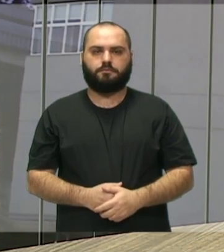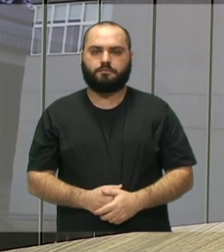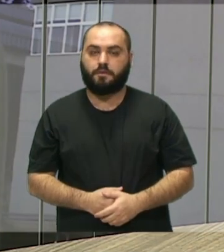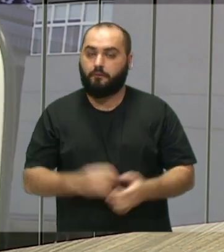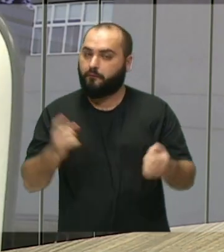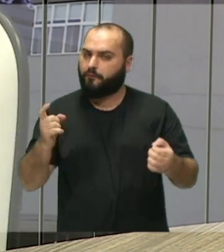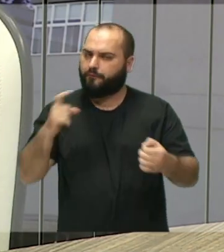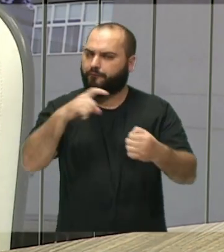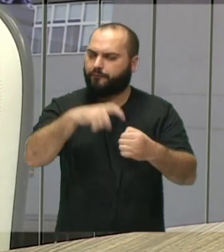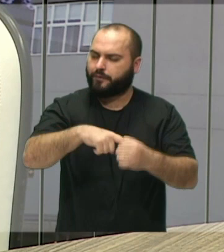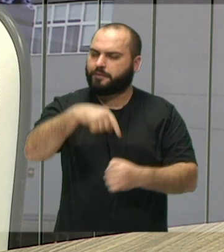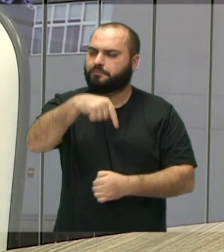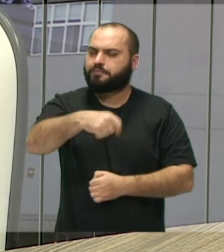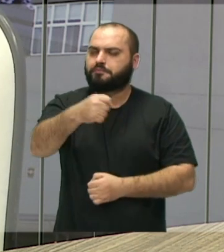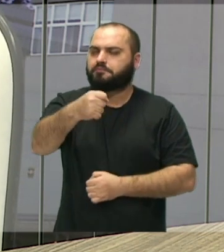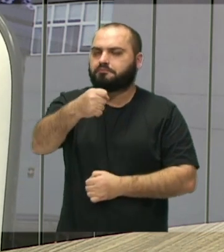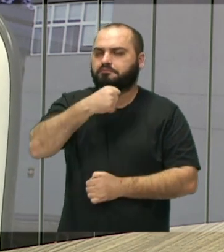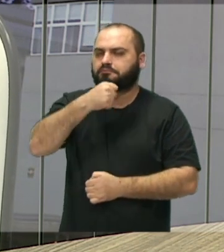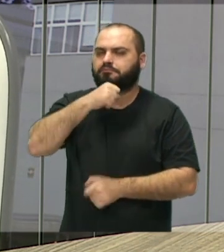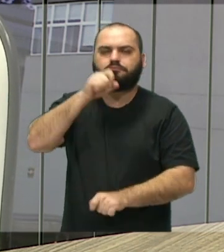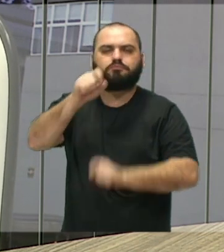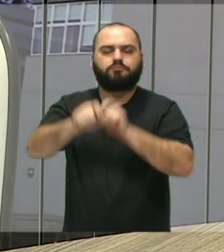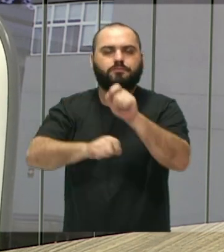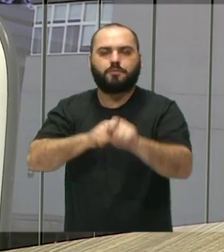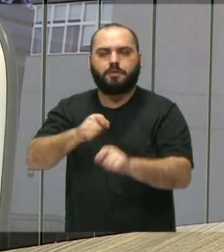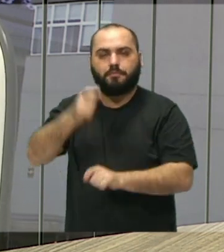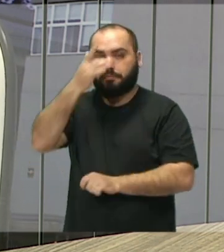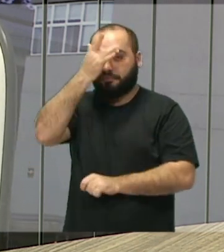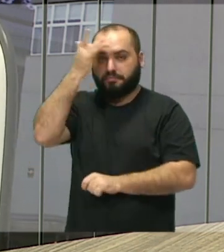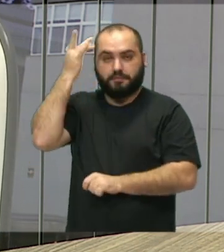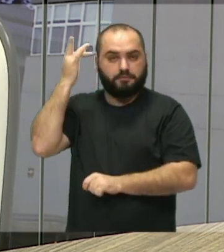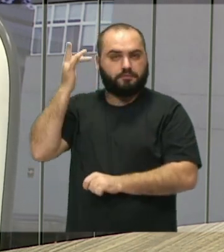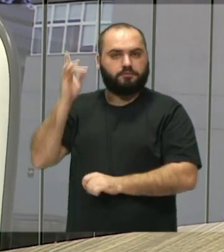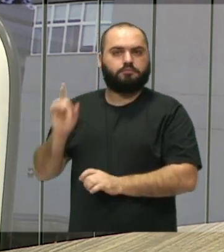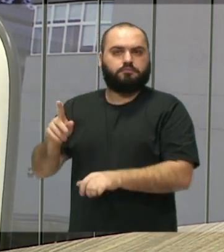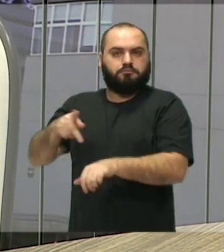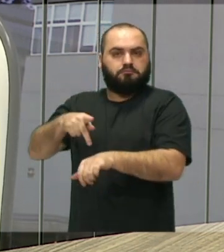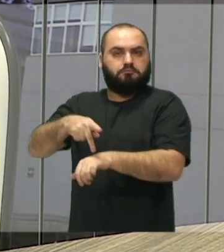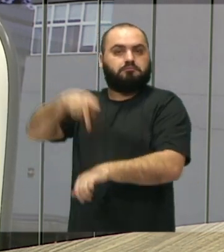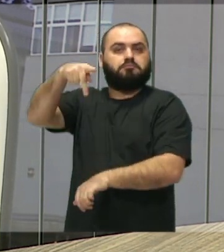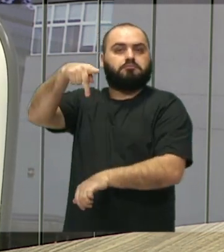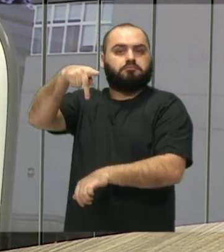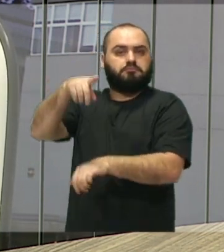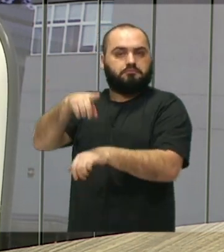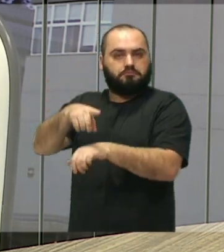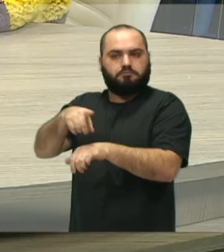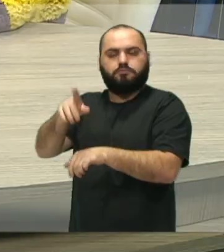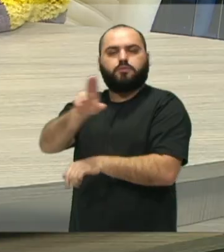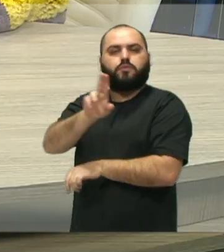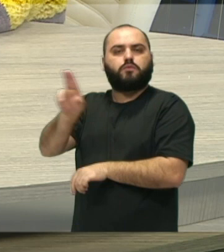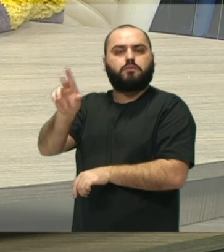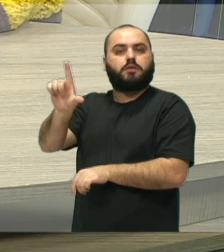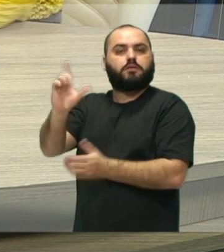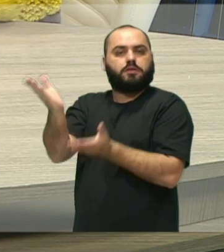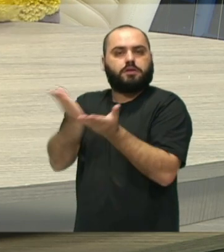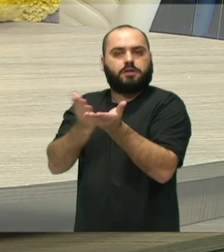Voltamos aqui para esse Câmara Aberta que hoje entrevista o especialista em licitações Samuel Patice. Samuel, vamos